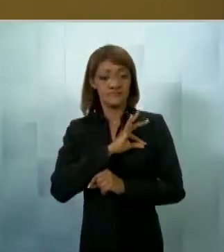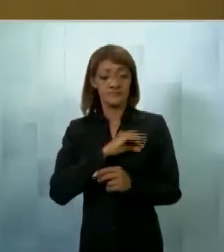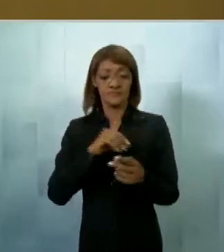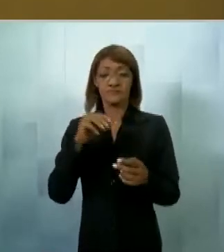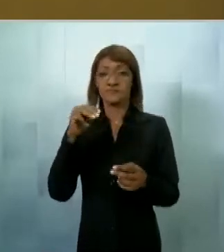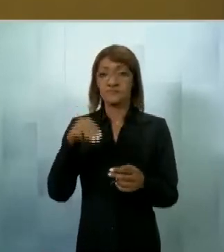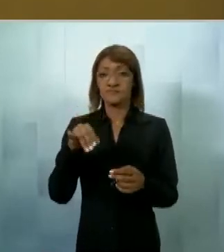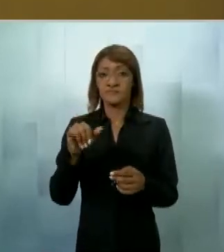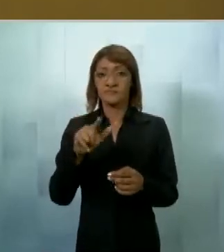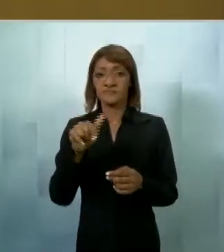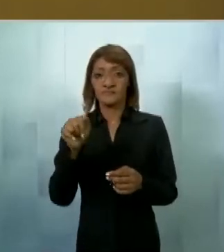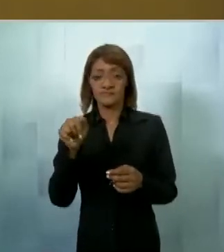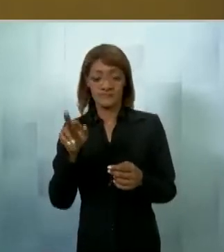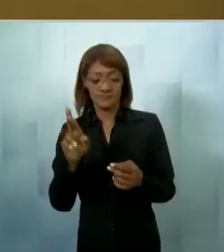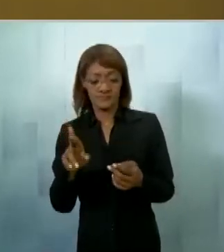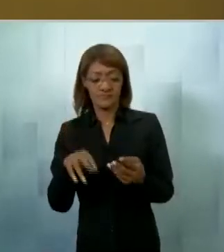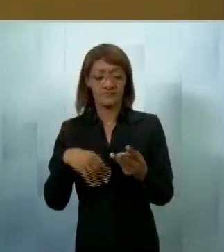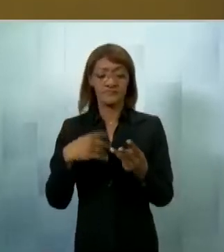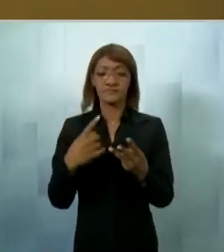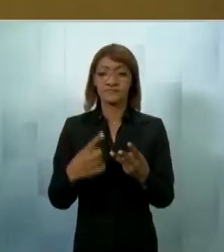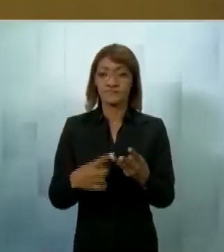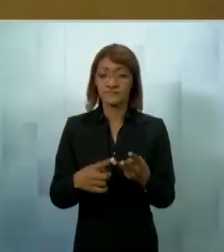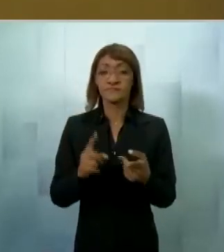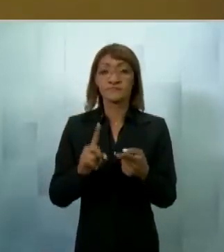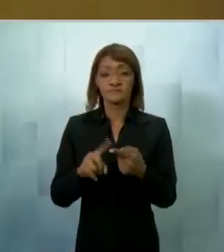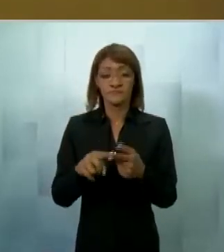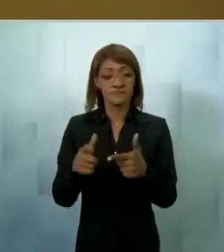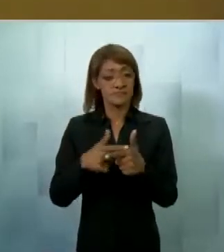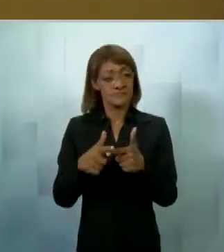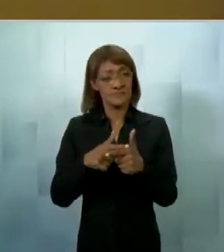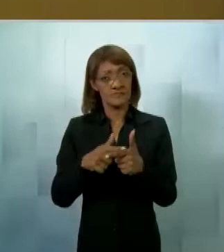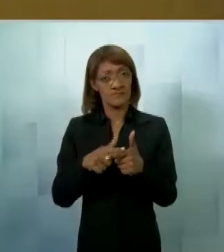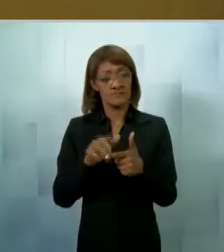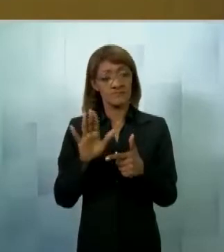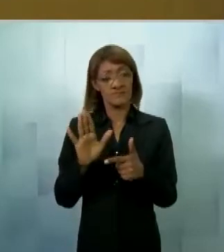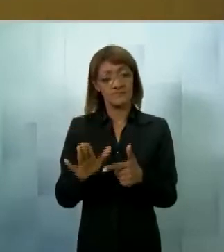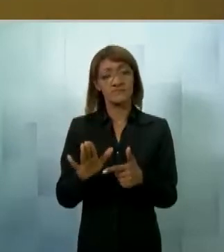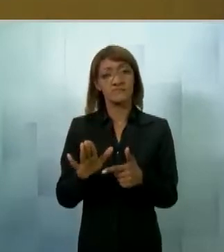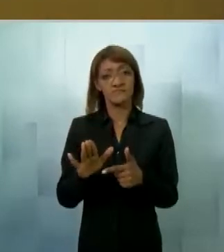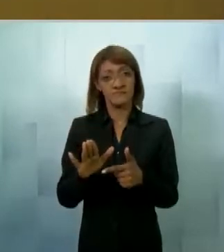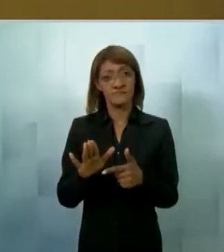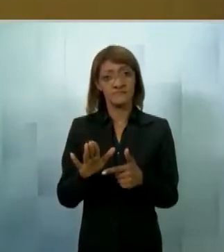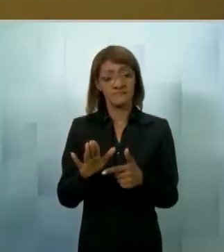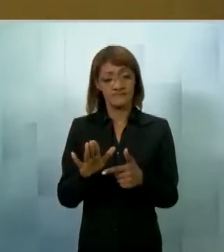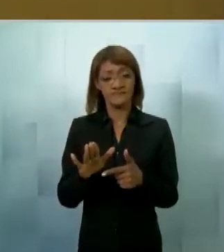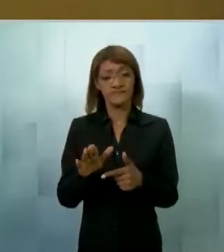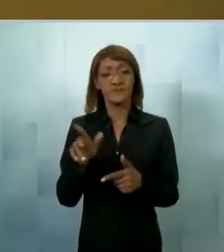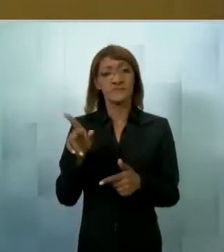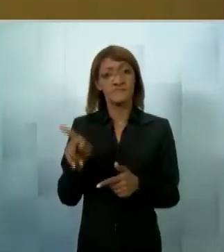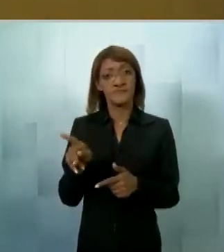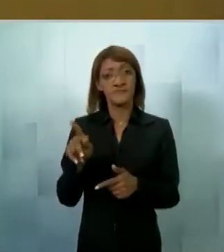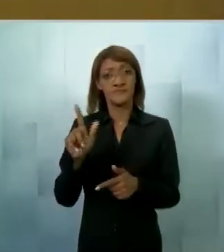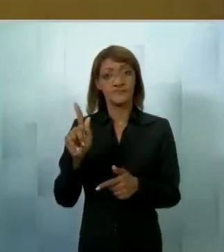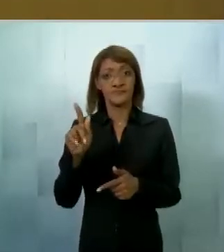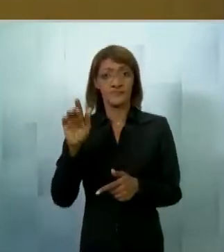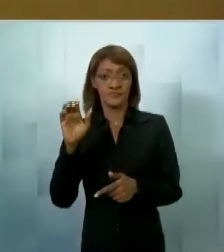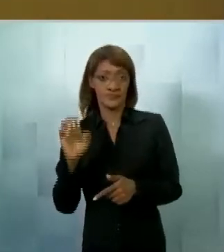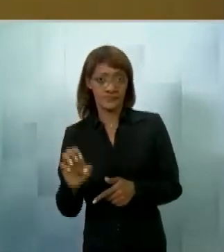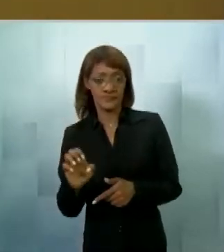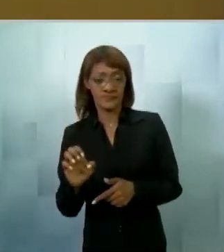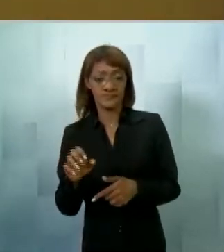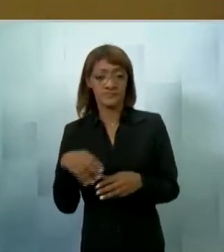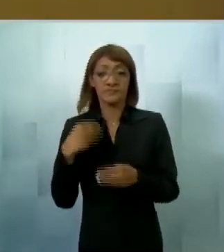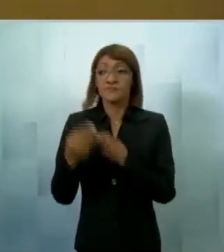Há alguns empecilhos no ponto de vista da Procuradoria-Geral do Estado, da PGE, empecilhos estes de